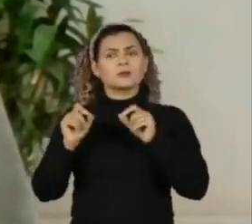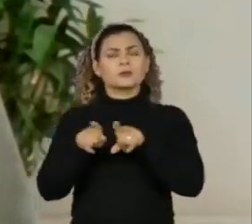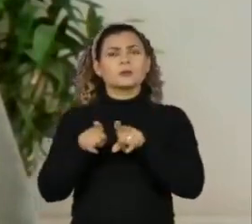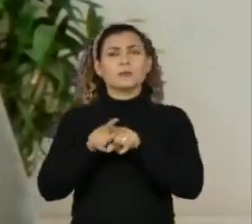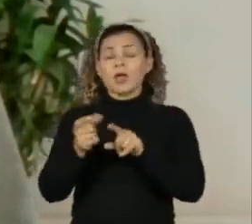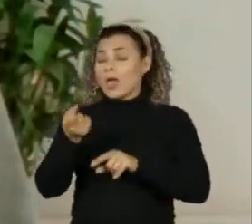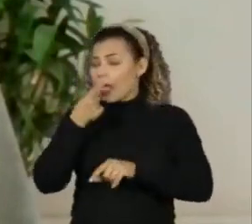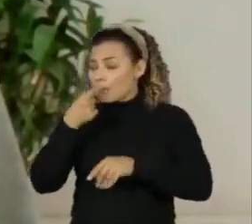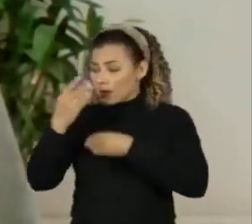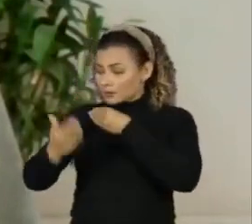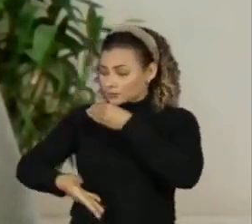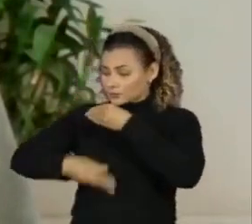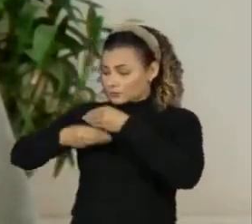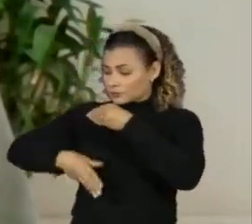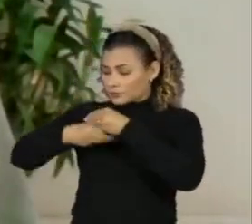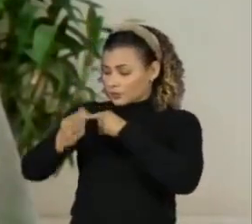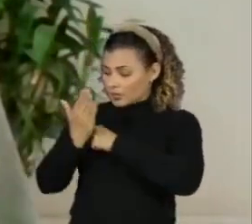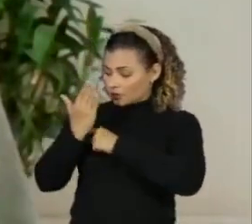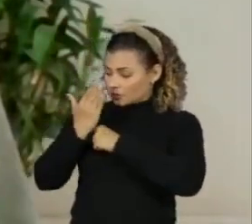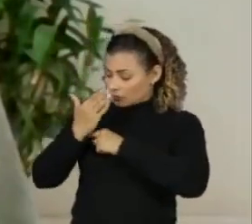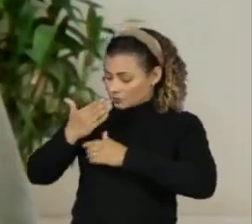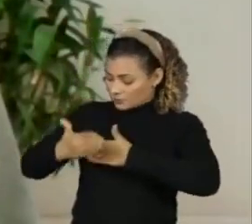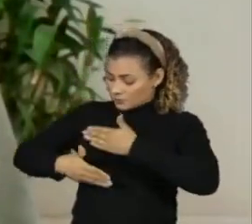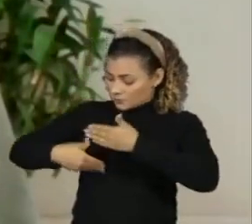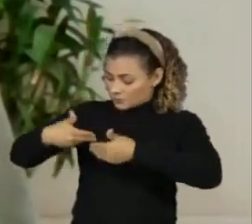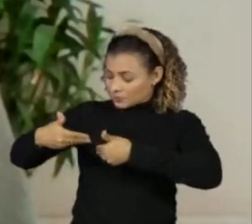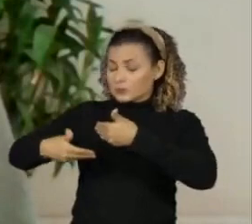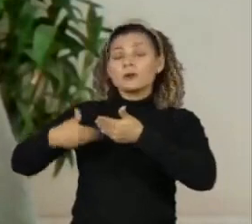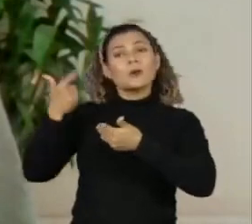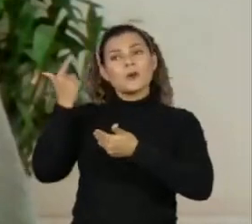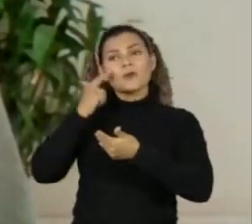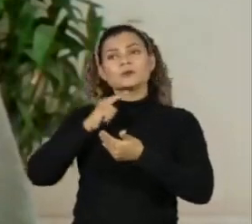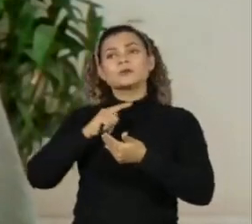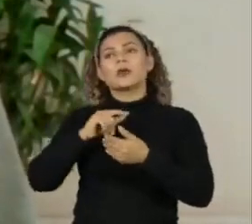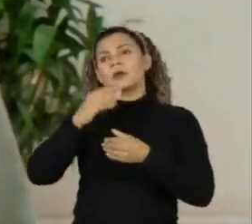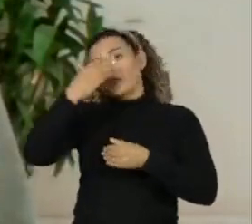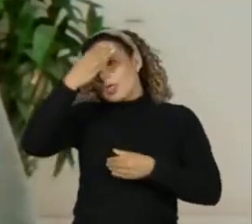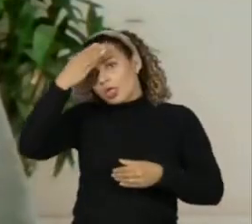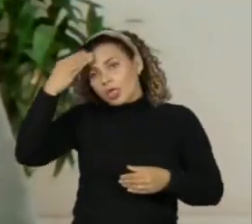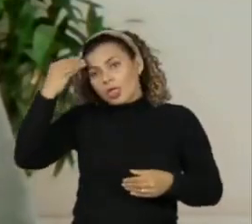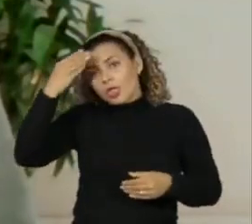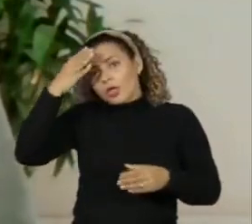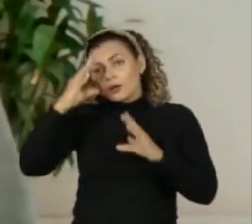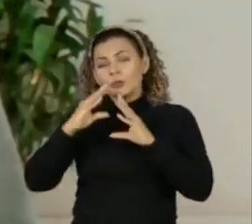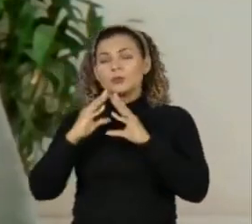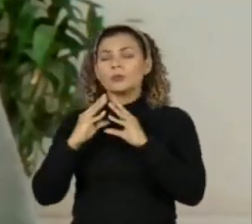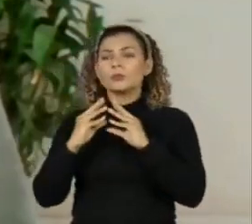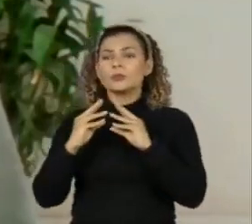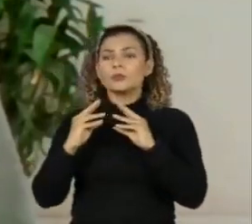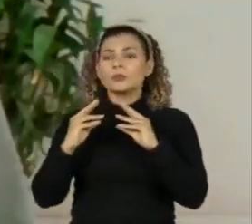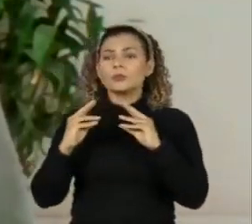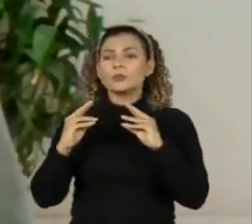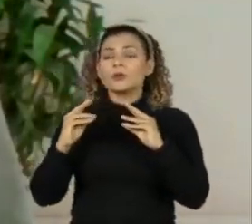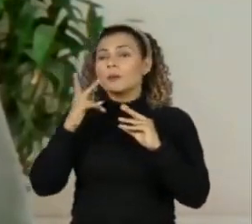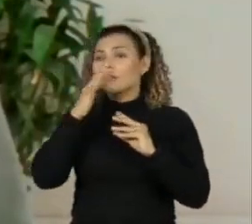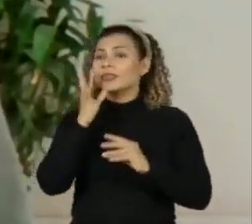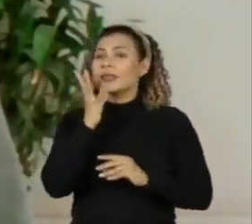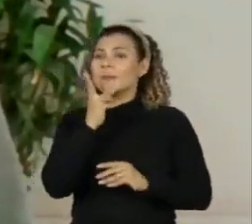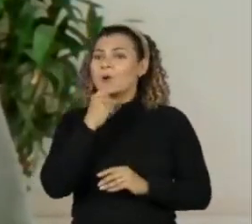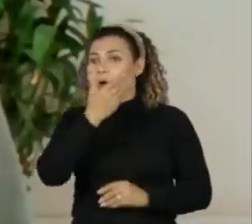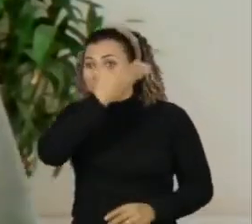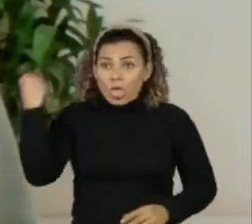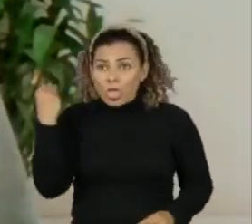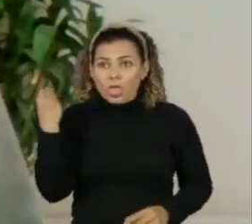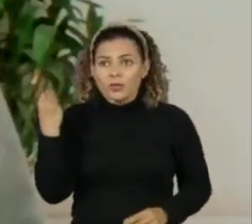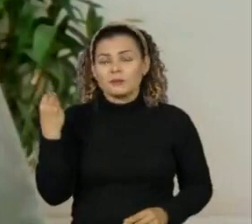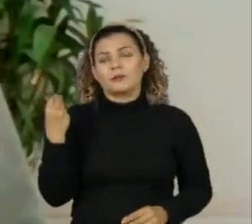dessas medicações favorece uma evolução mais lenta da doença. Acho que esse é um outro aspecto também